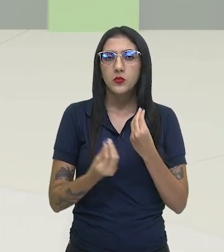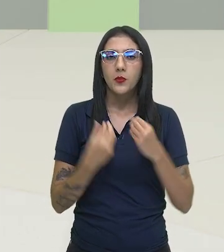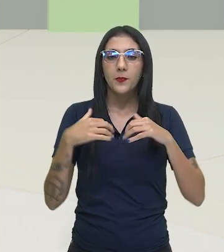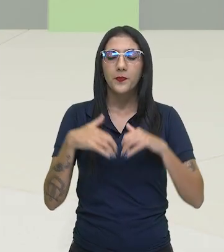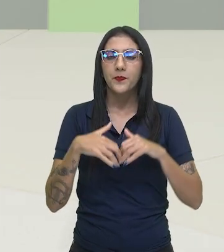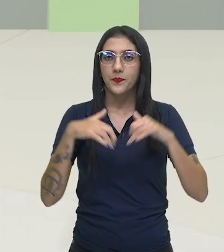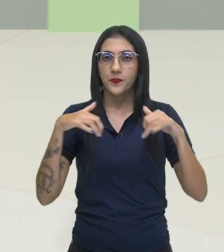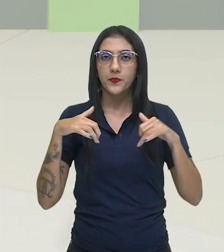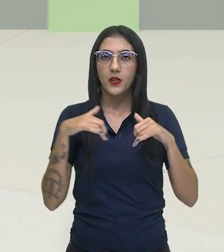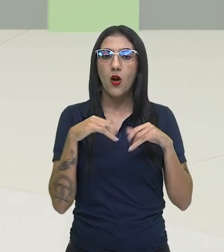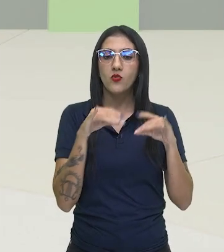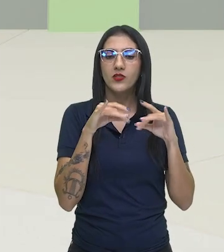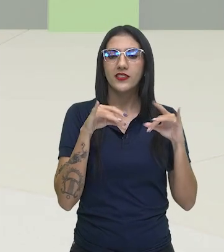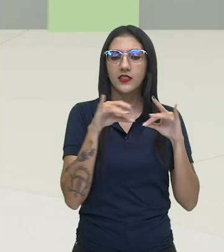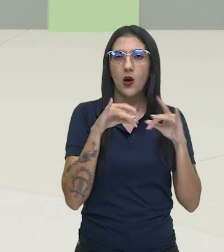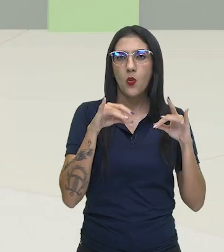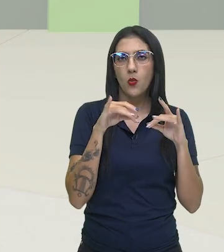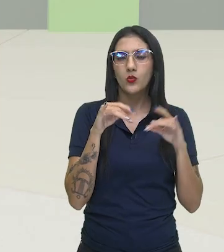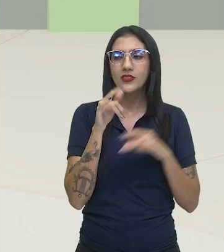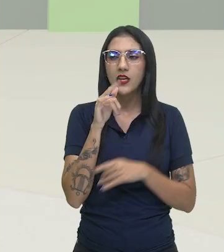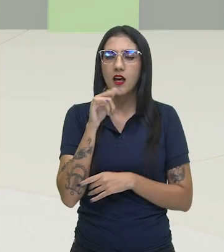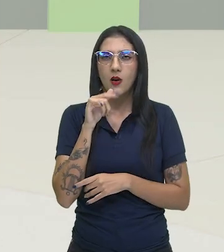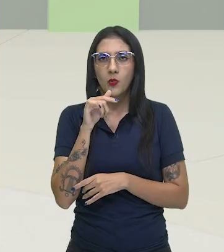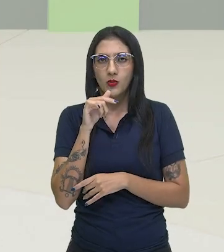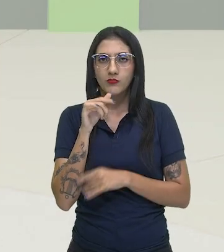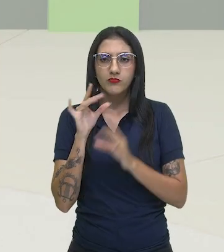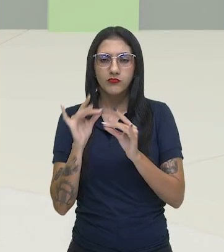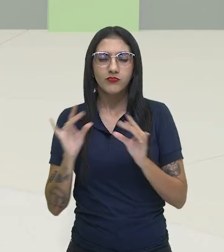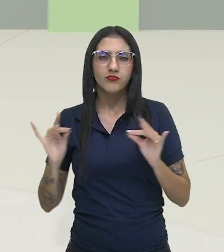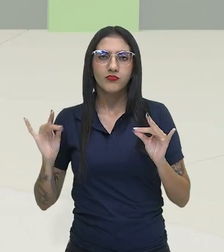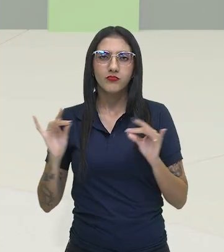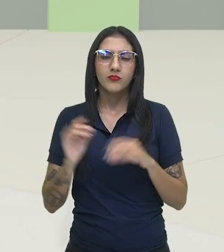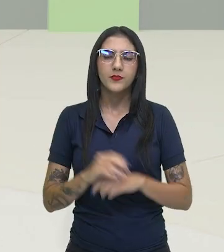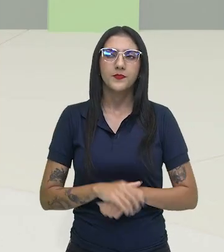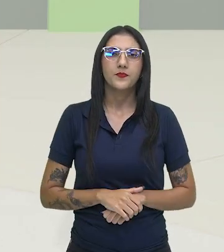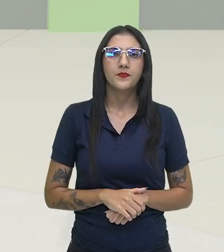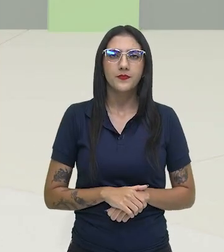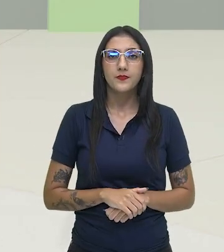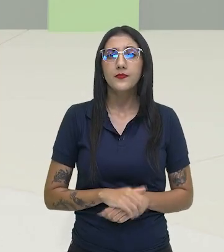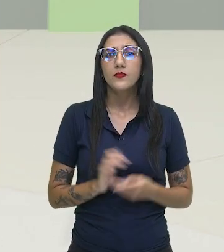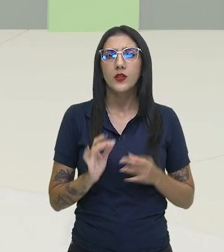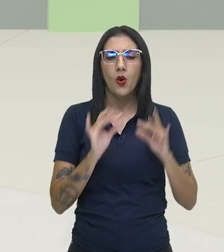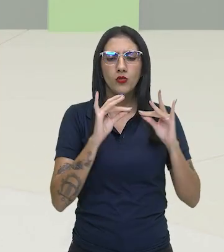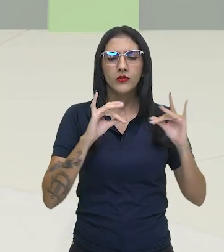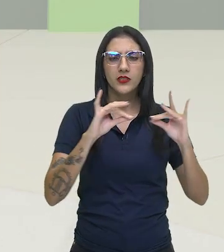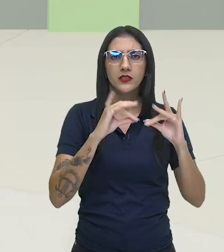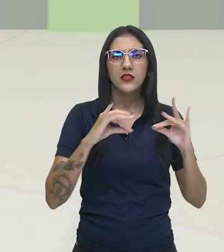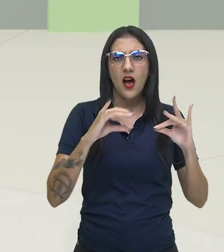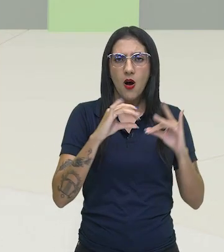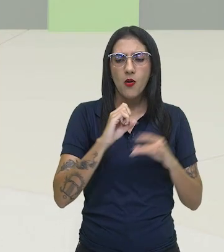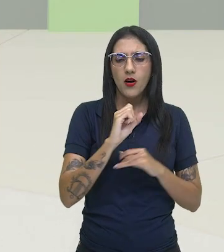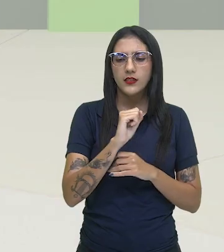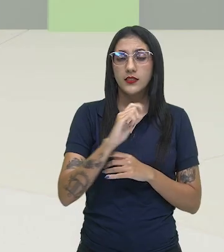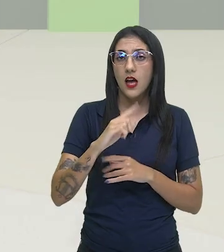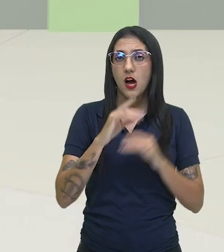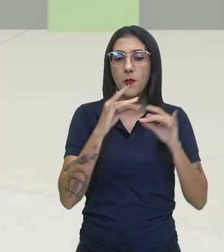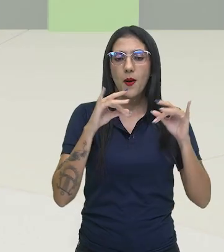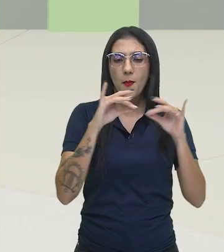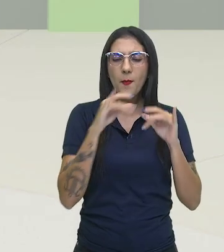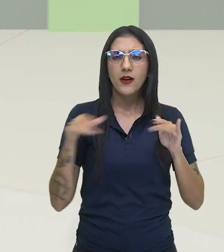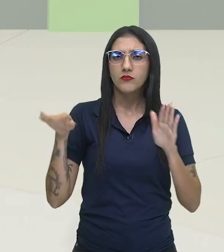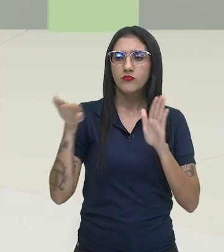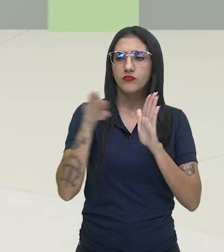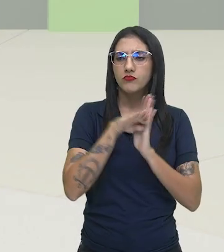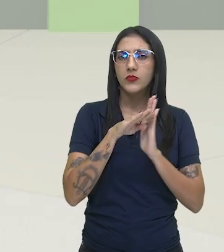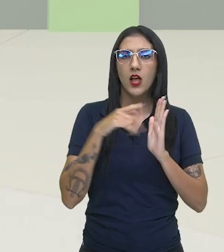separar o sal da água. Olha que legal, Então, para o sal chegar até a